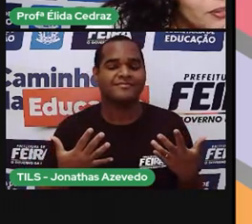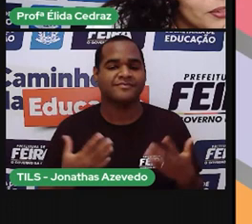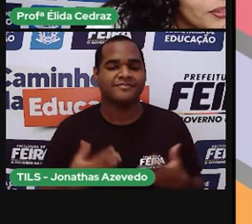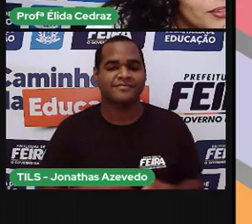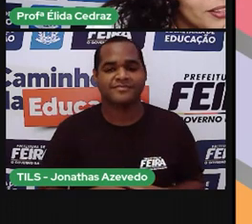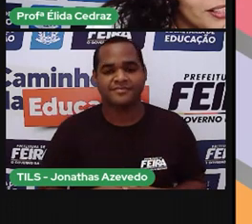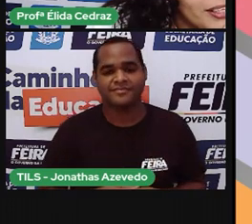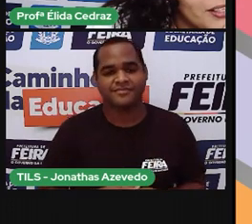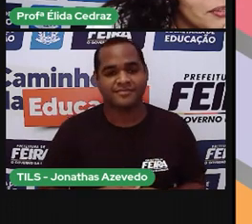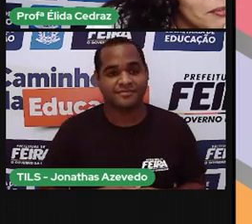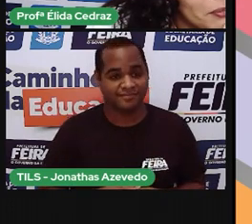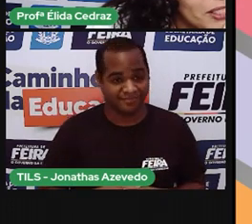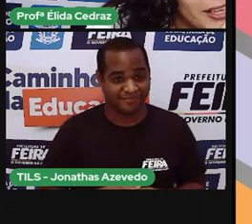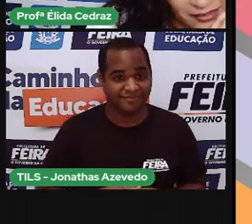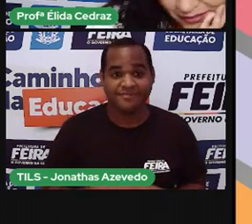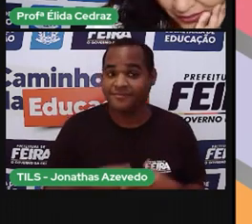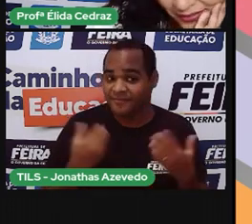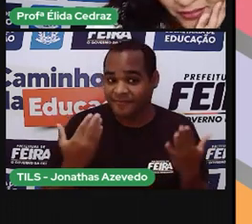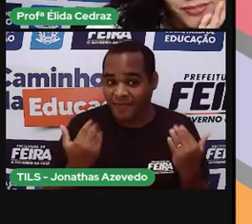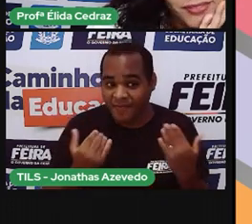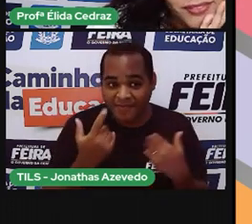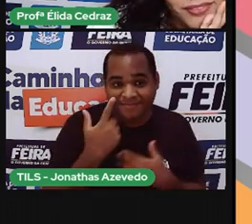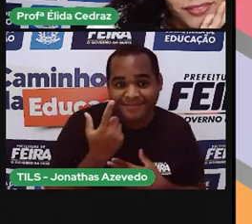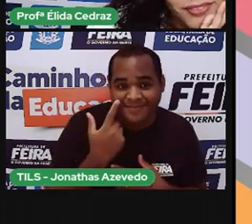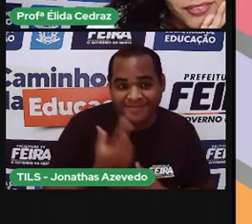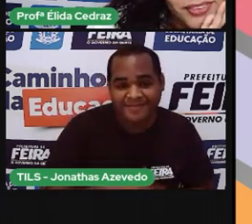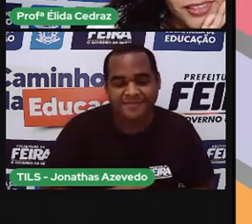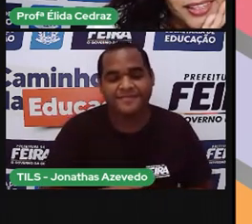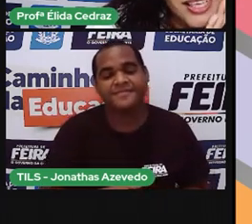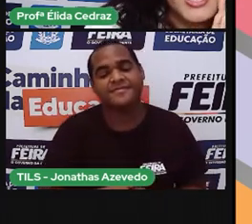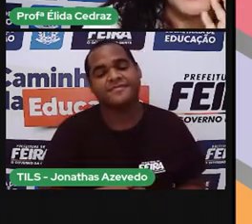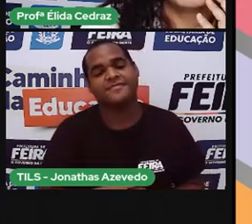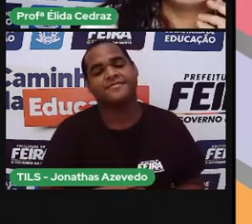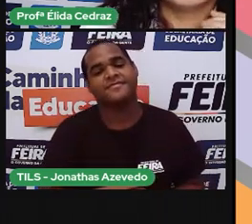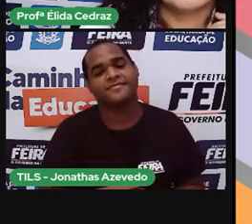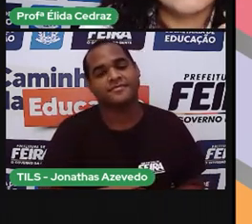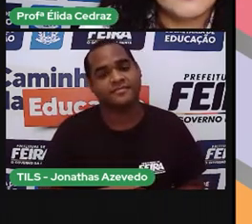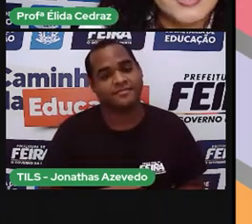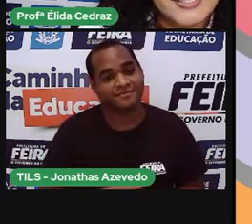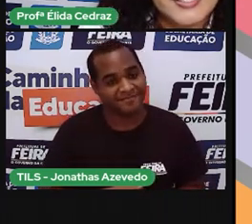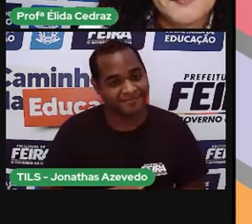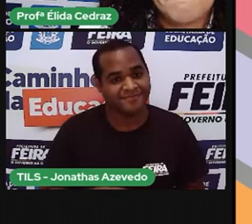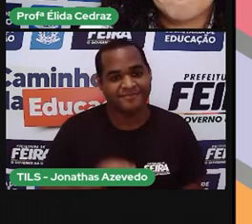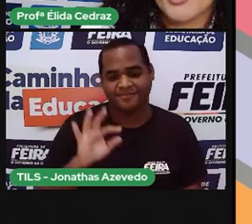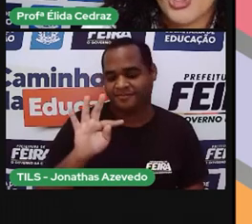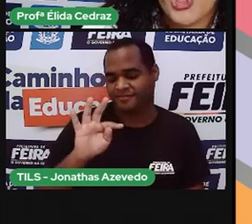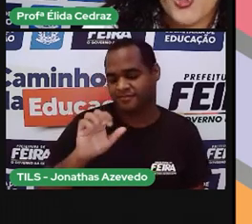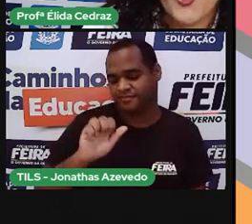E aí, vamos lá?